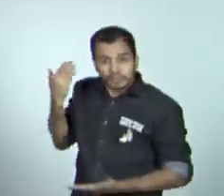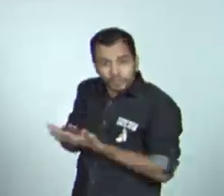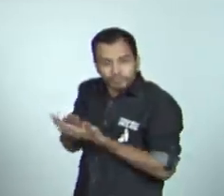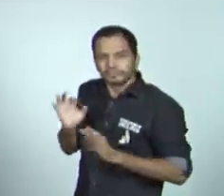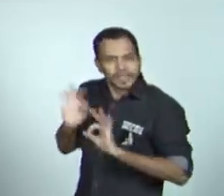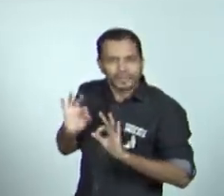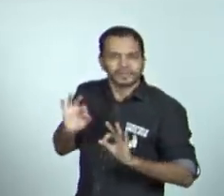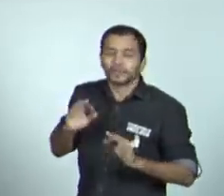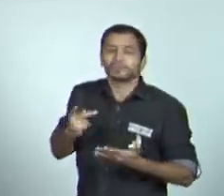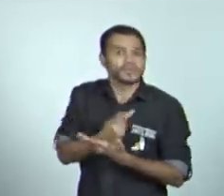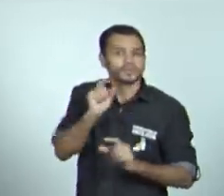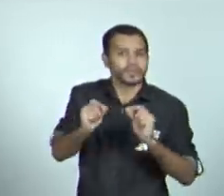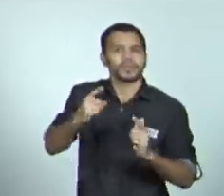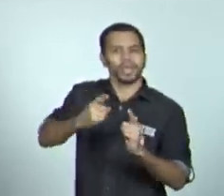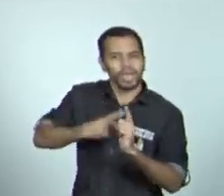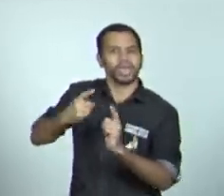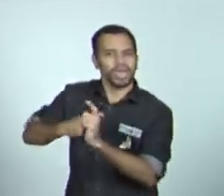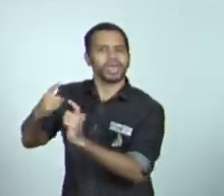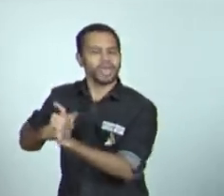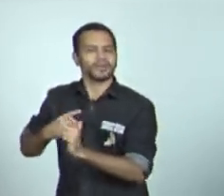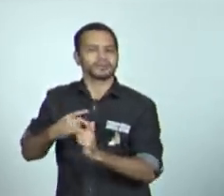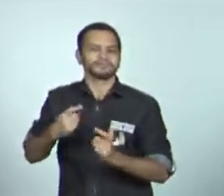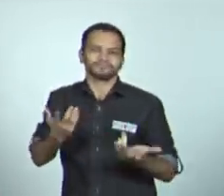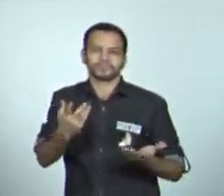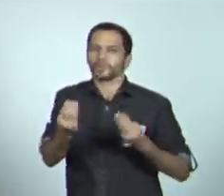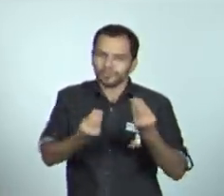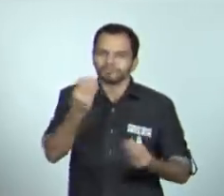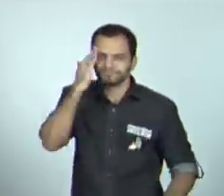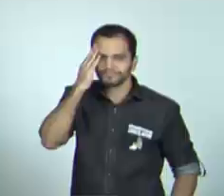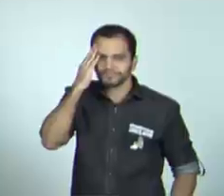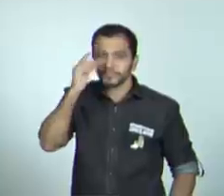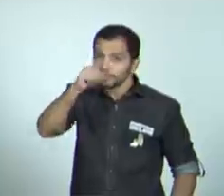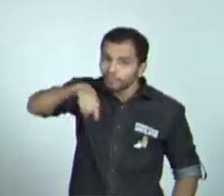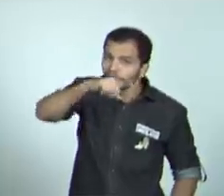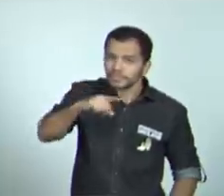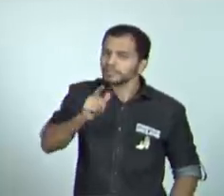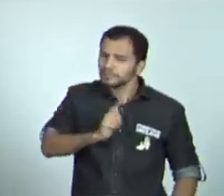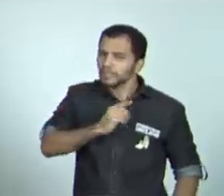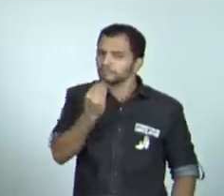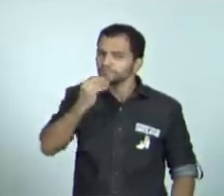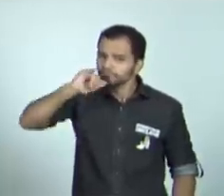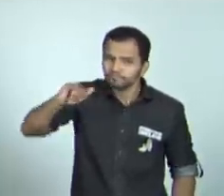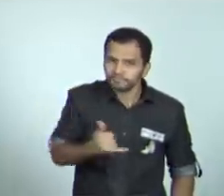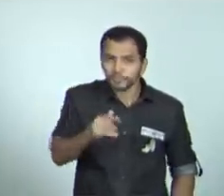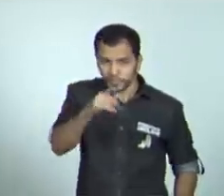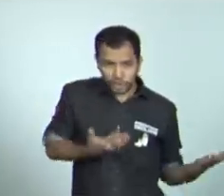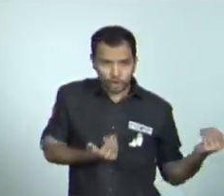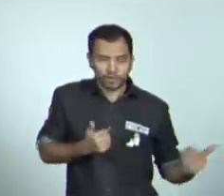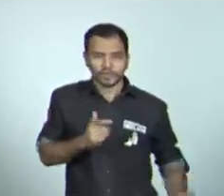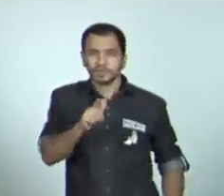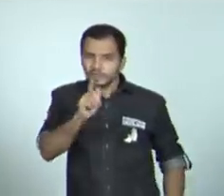mais oportunidade deus está te dando que você tá rejeitando e talvez seu pai pagou a boa escola para você mas você é um péssimo